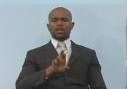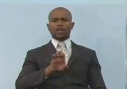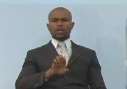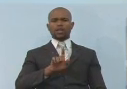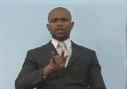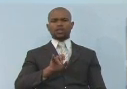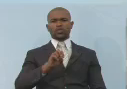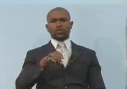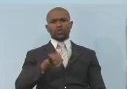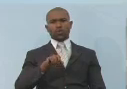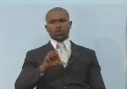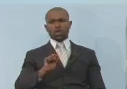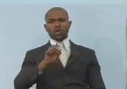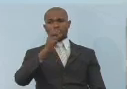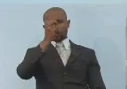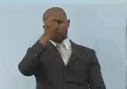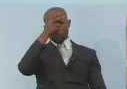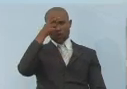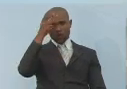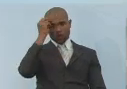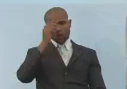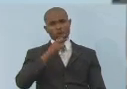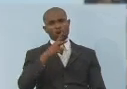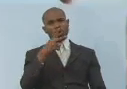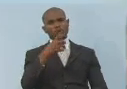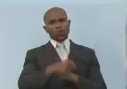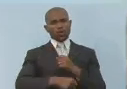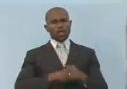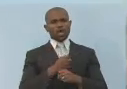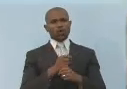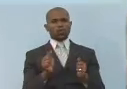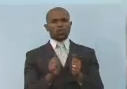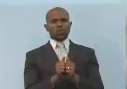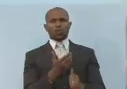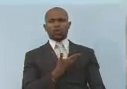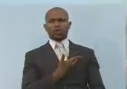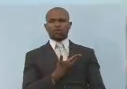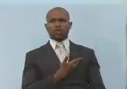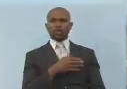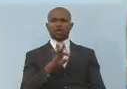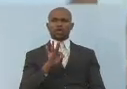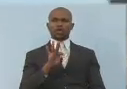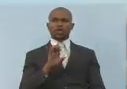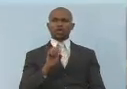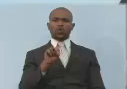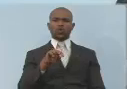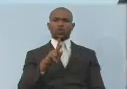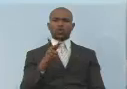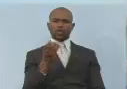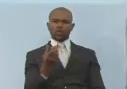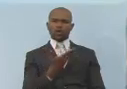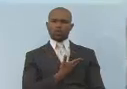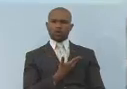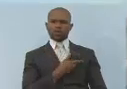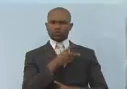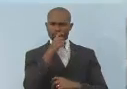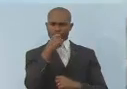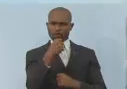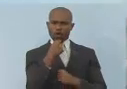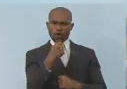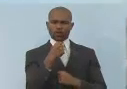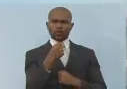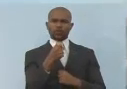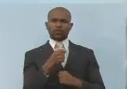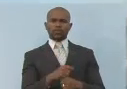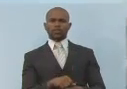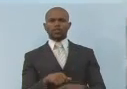da prefeitura. Eu estive por 2 anos junto com o companheiro Toninho ali, né? Forte abraço, Toninho, meu xará,